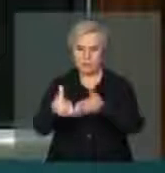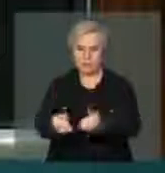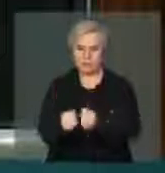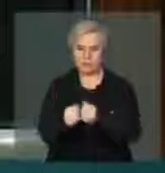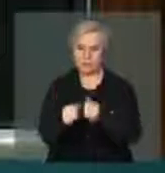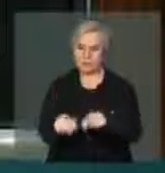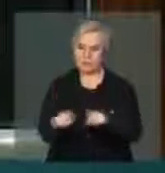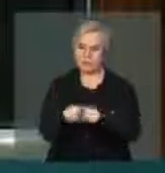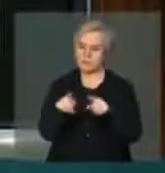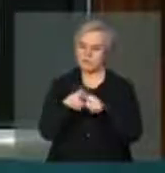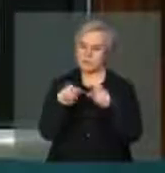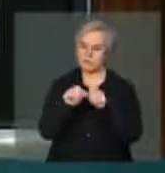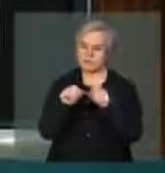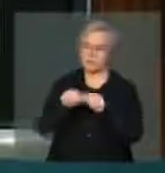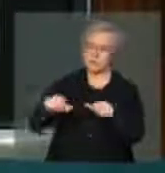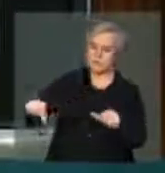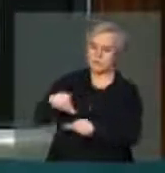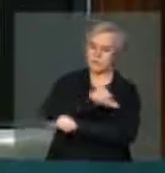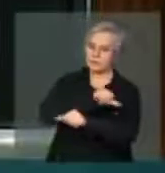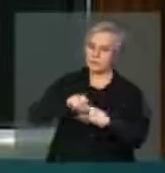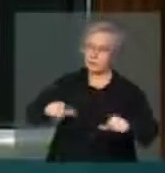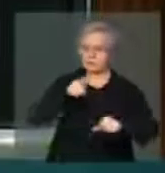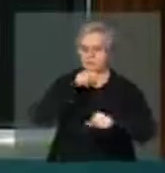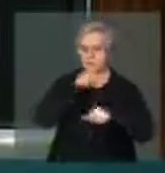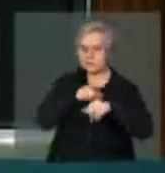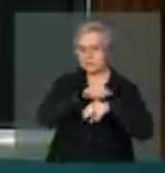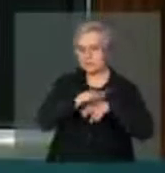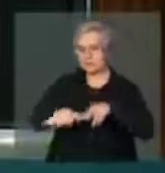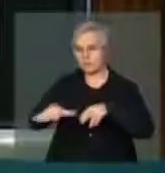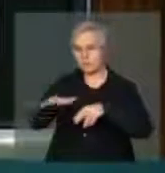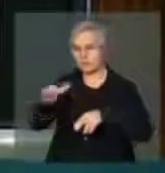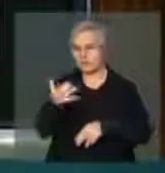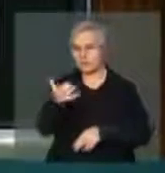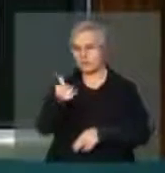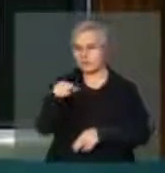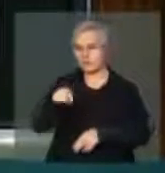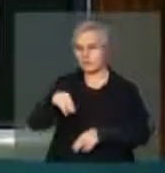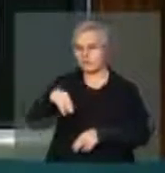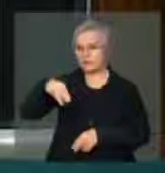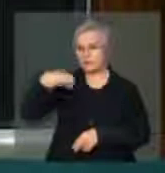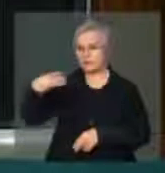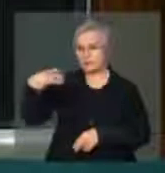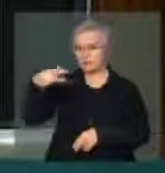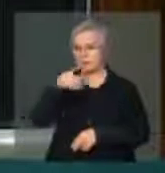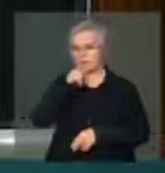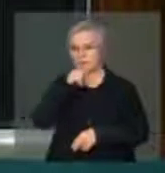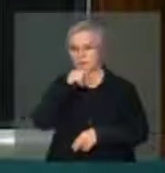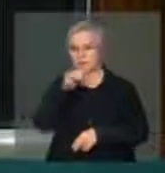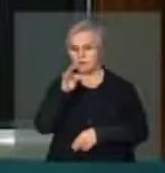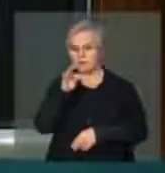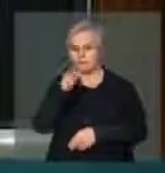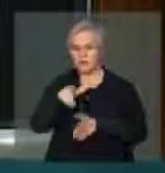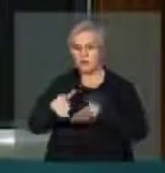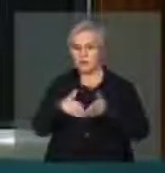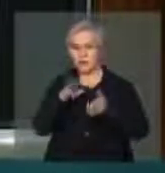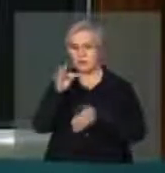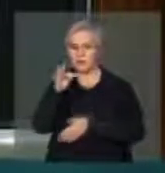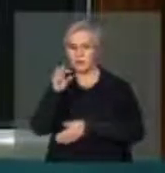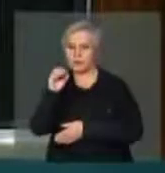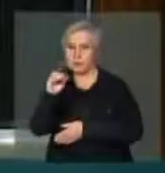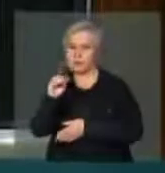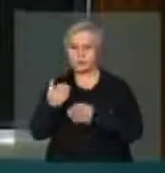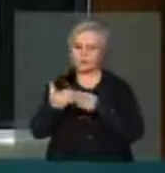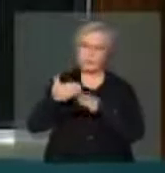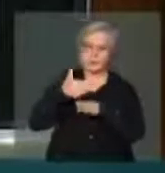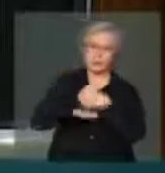a transposição anual de 16 mil metros cúbicos de água do Rio Tocantins para o São Francisco,